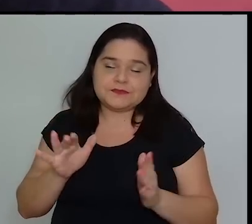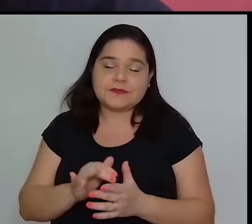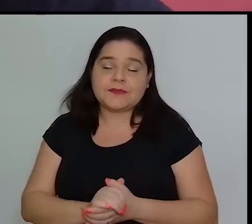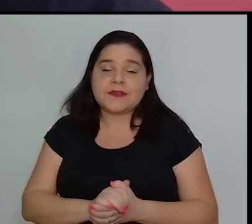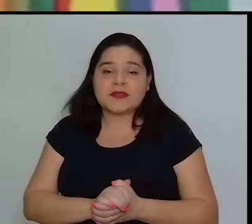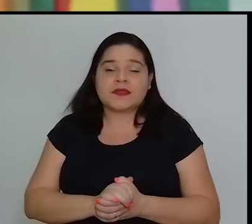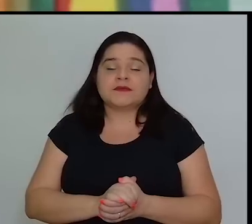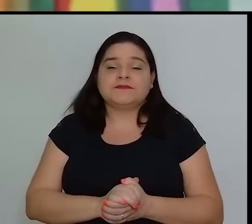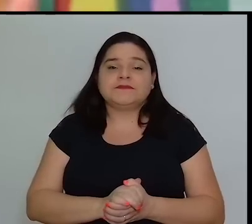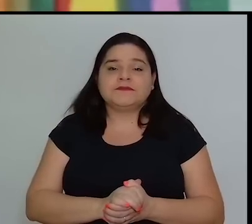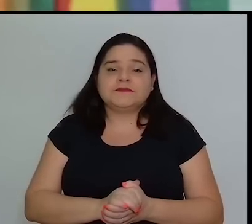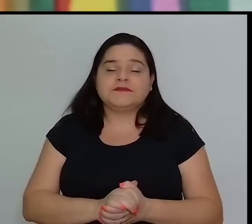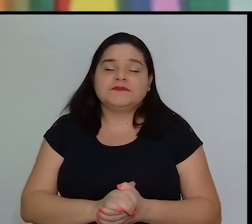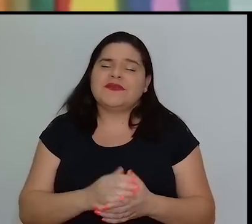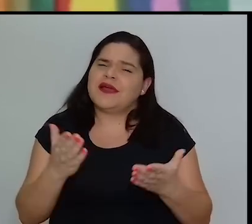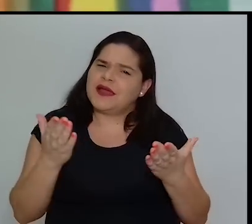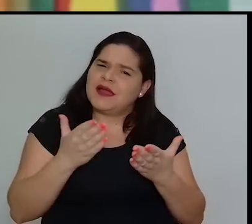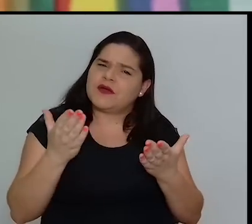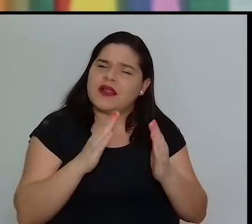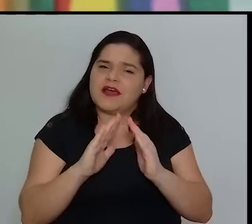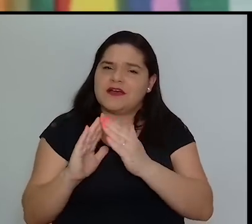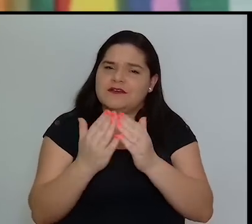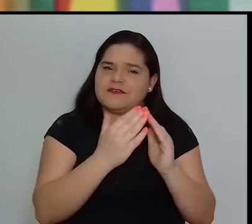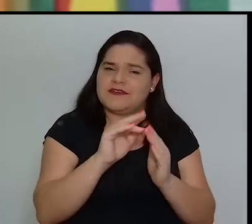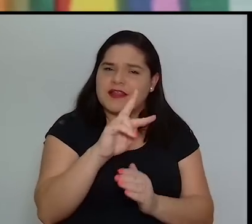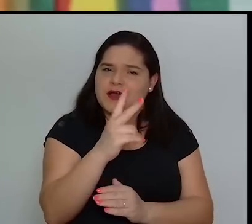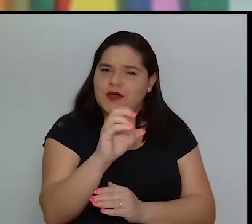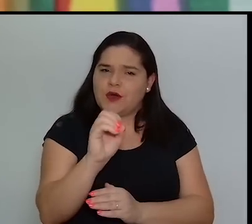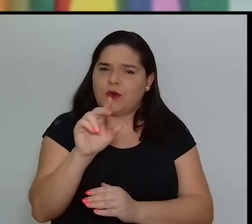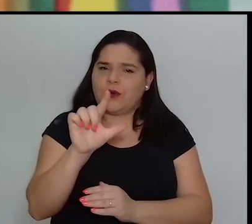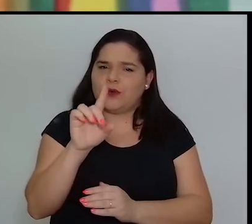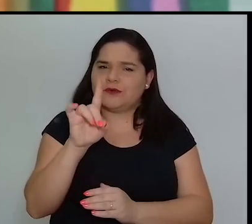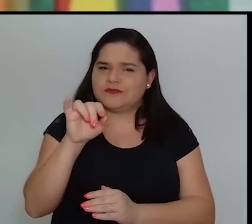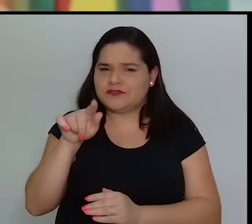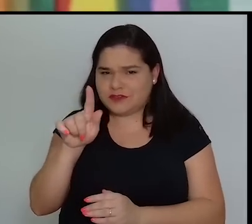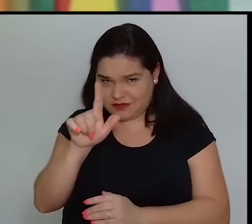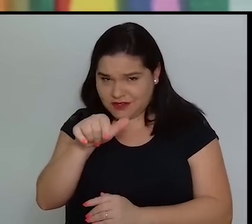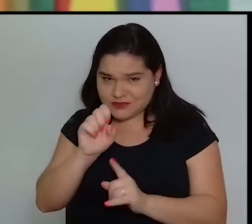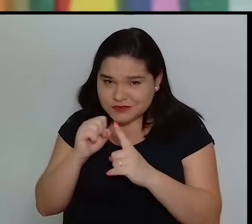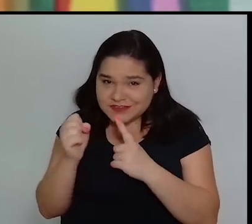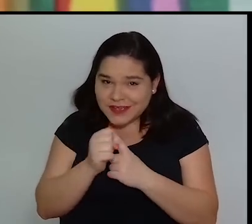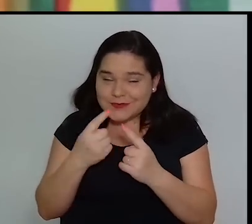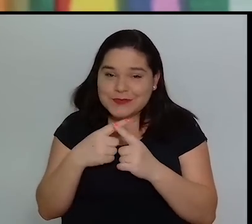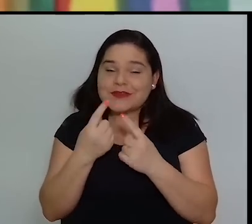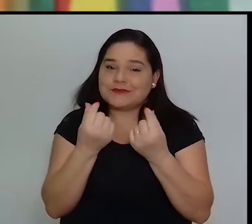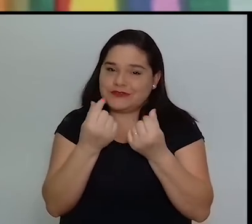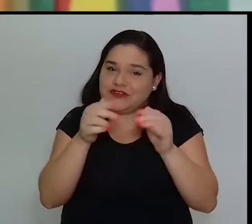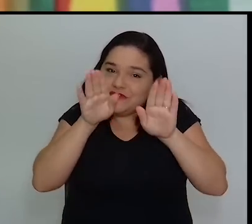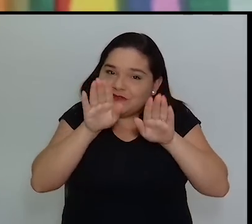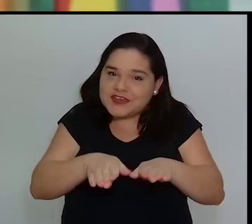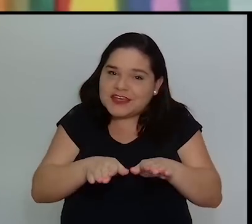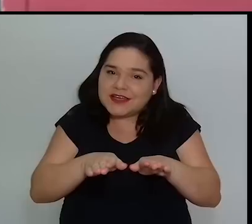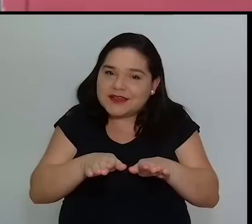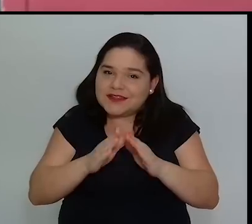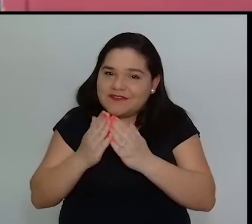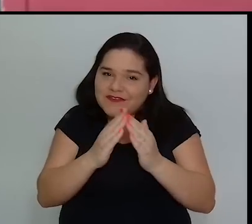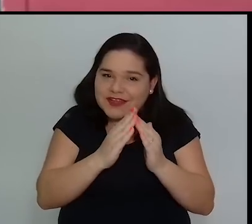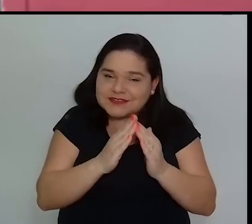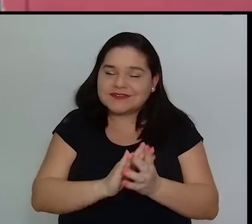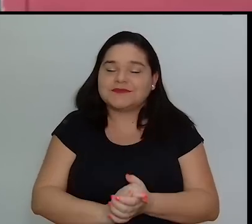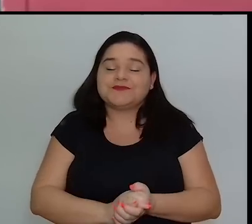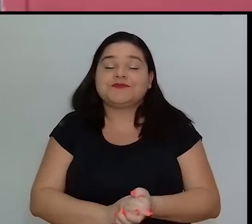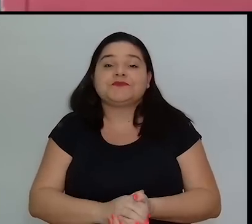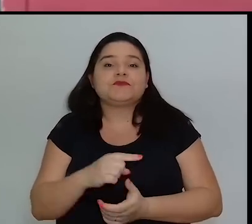e agora a favela holding é social né porque o dinheiro fica na favela então quando